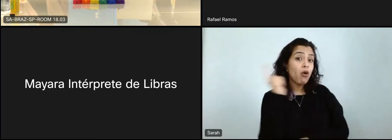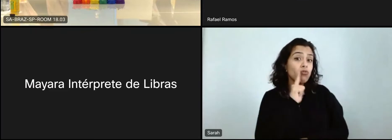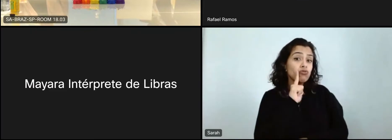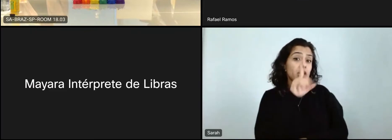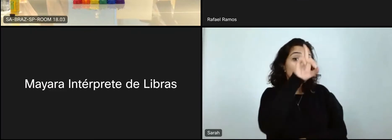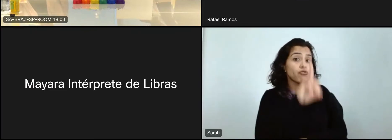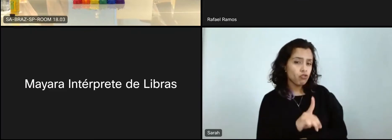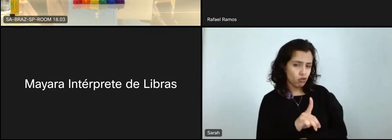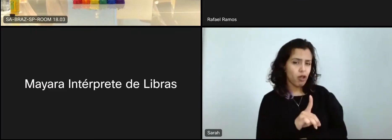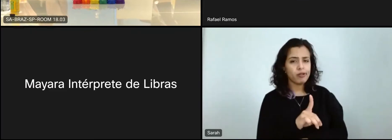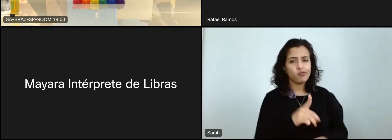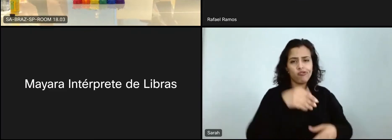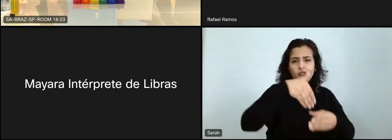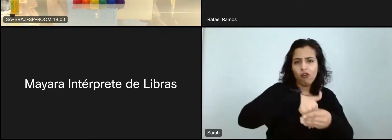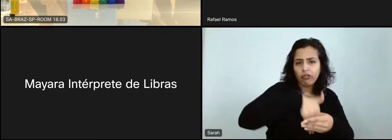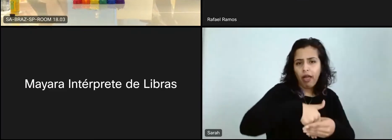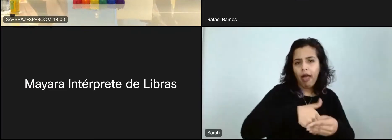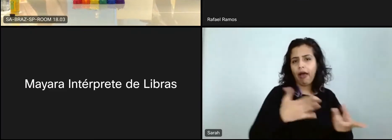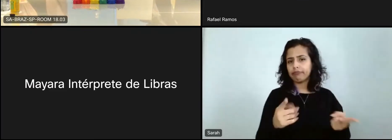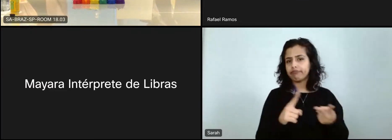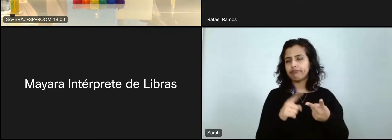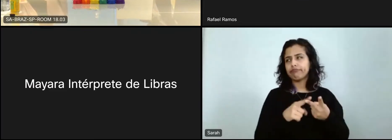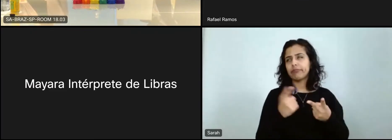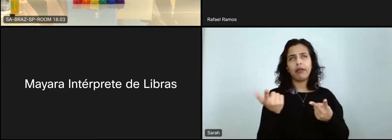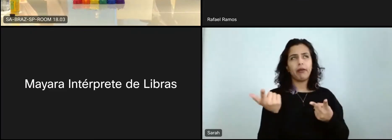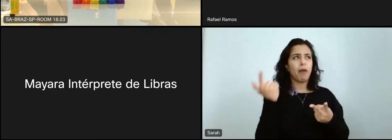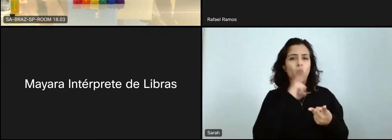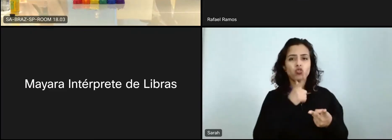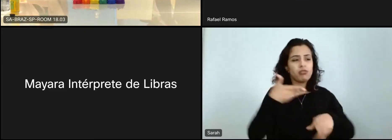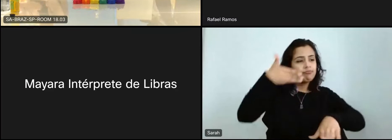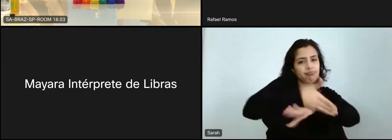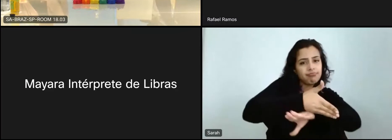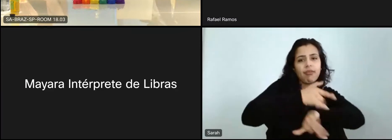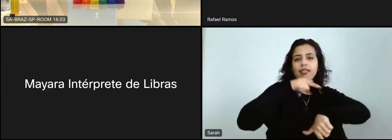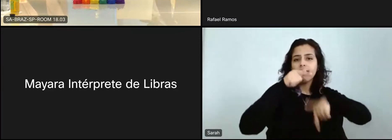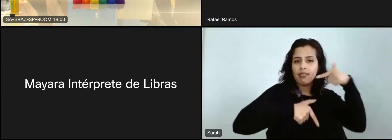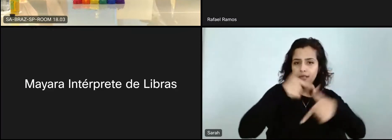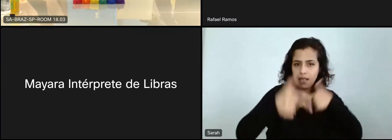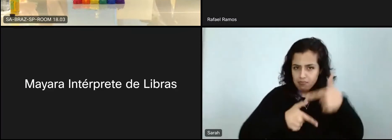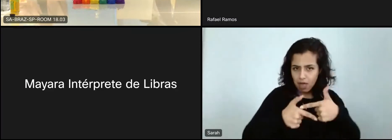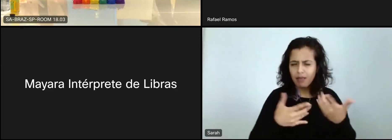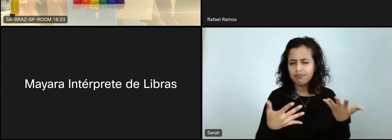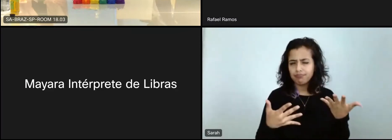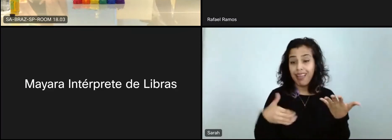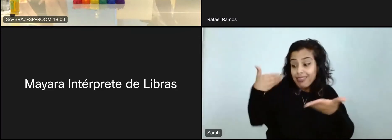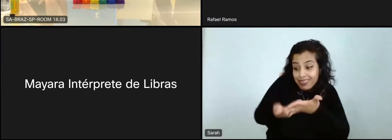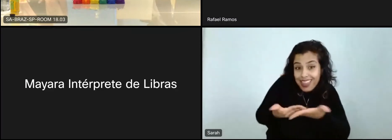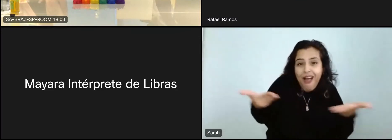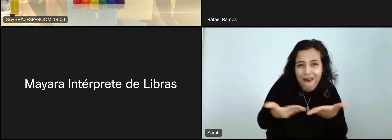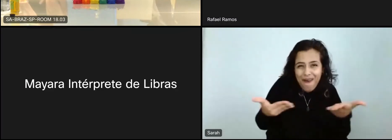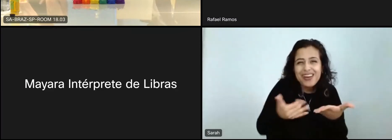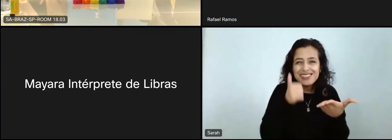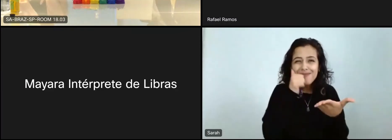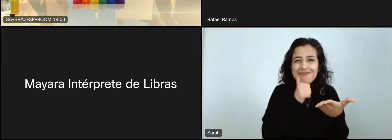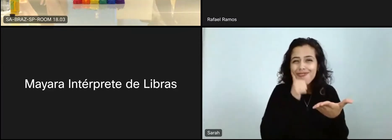espaço de voto, de trabalho, né? E tudo que a mulher enfrenta até hoje, quando a gente fala, por exemplo, de